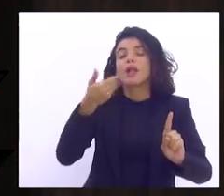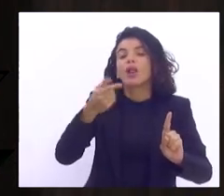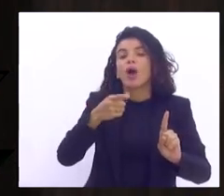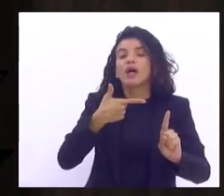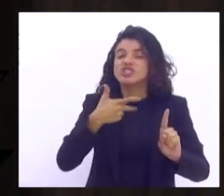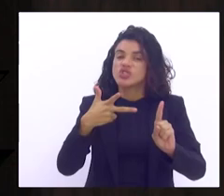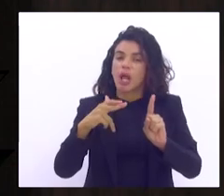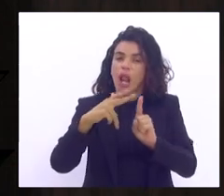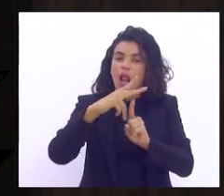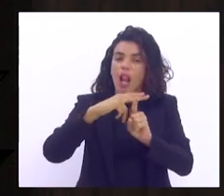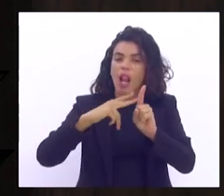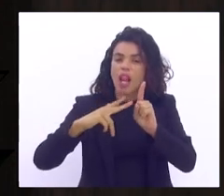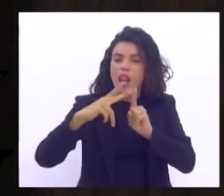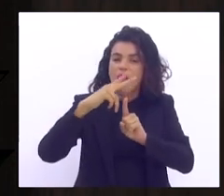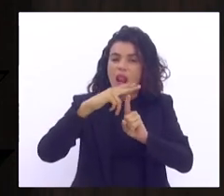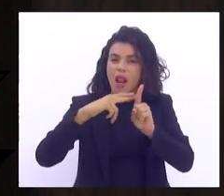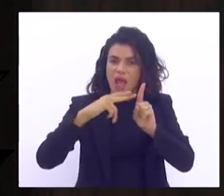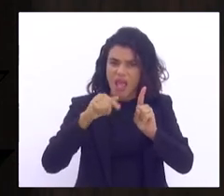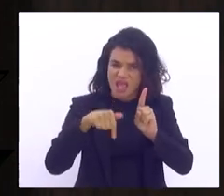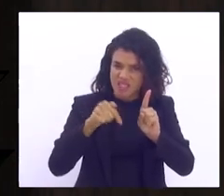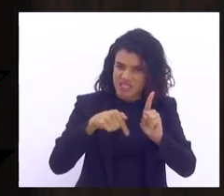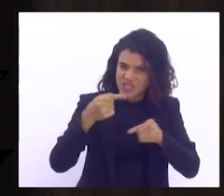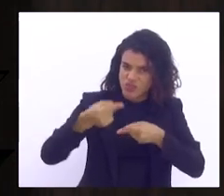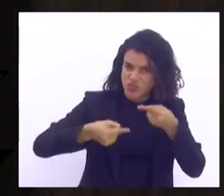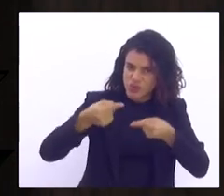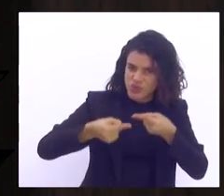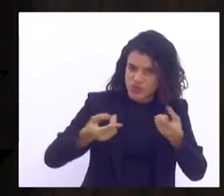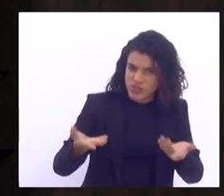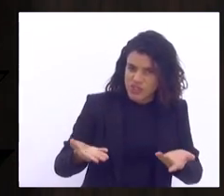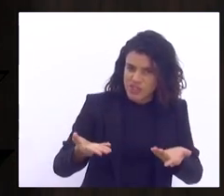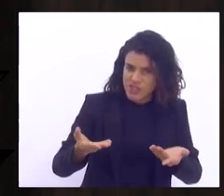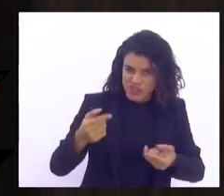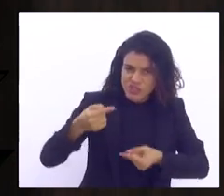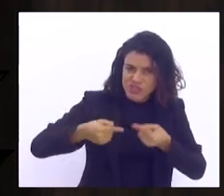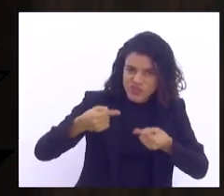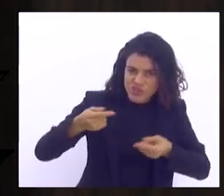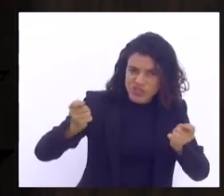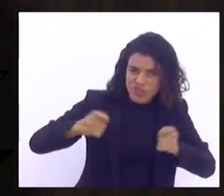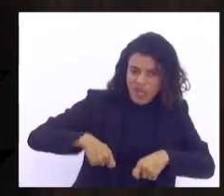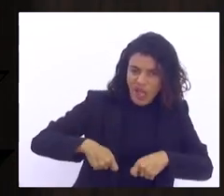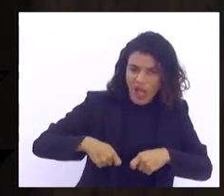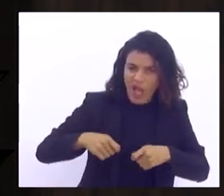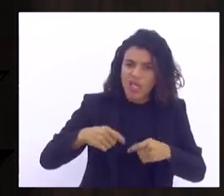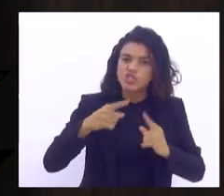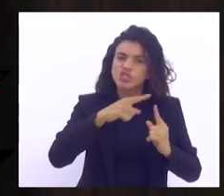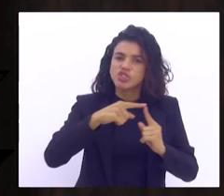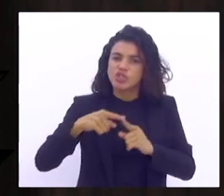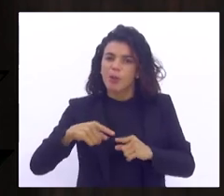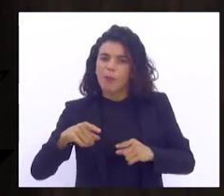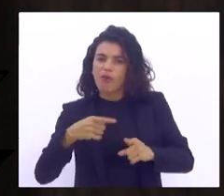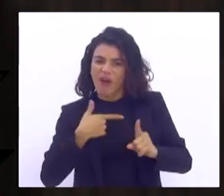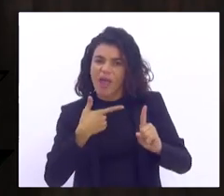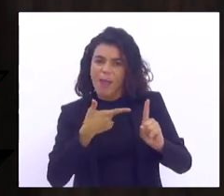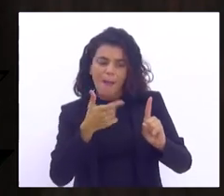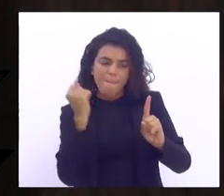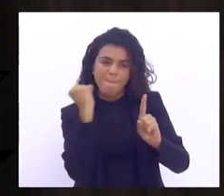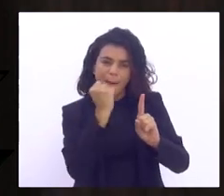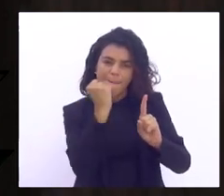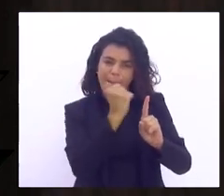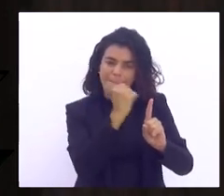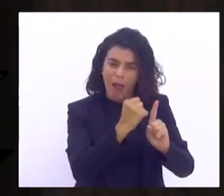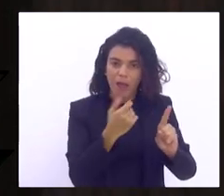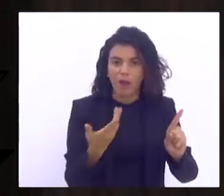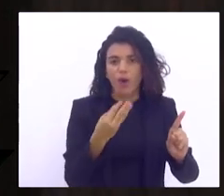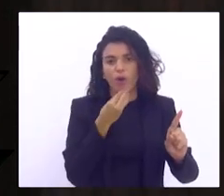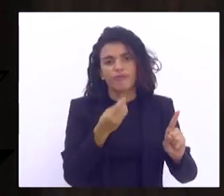pegar a tesoura. É assim que se discute? Isso se discute? O modus operandi de como se vai matar alguém? Pelo amor de Deus, é